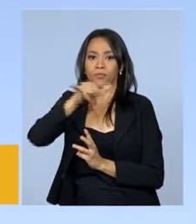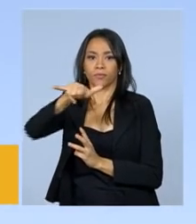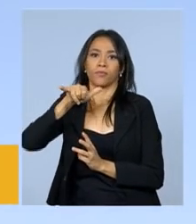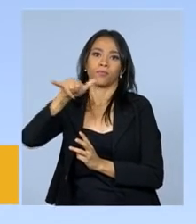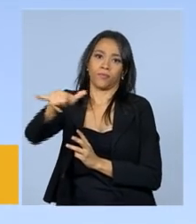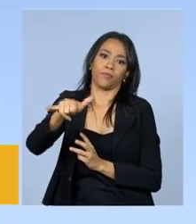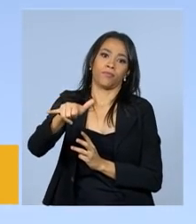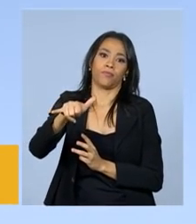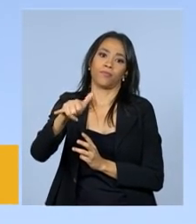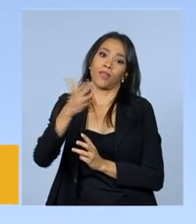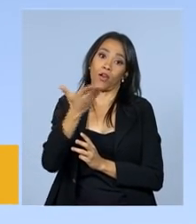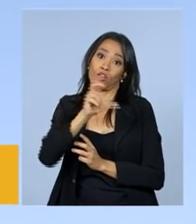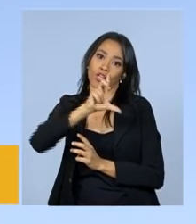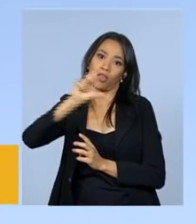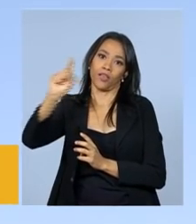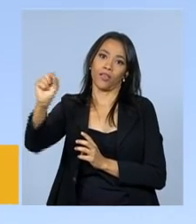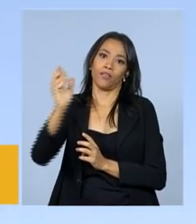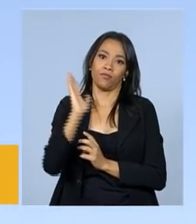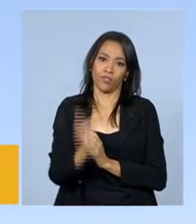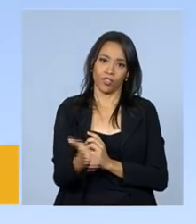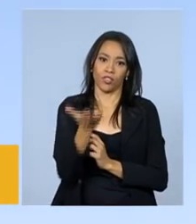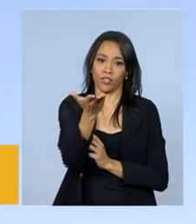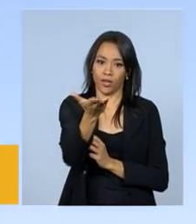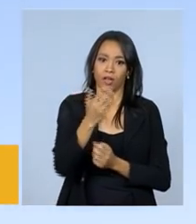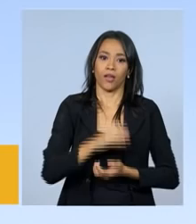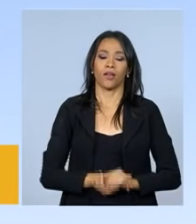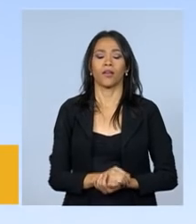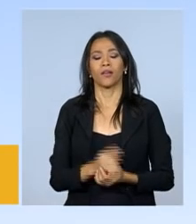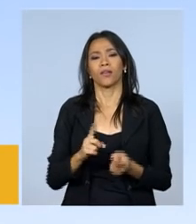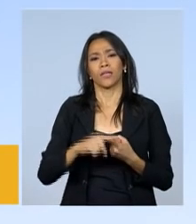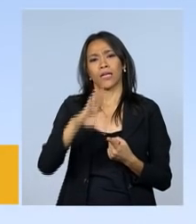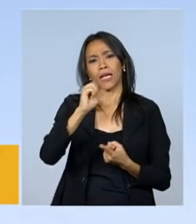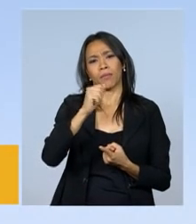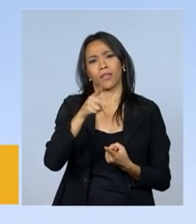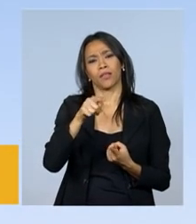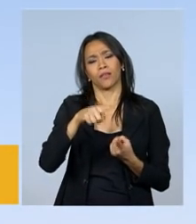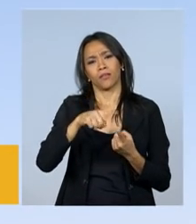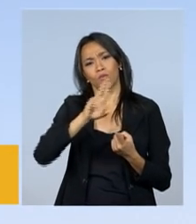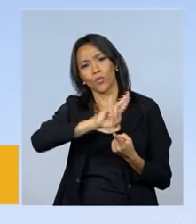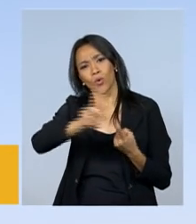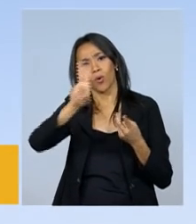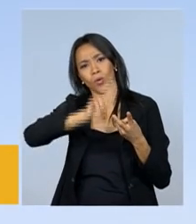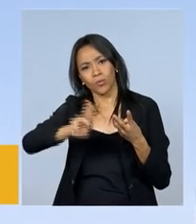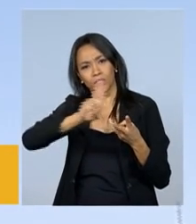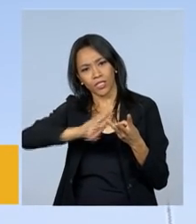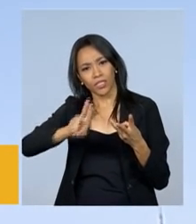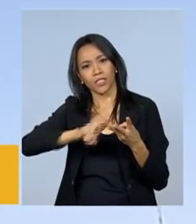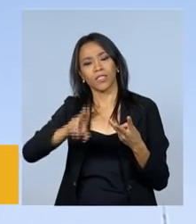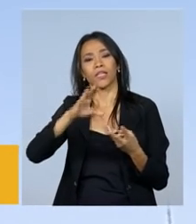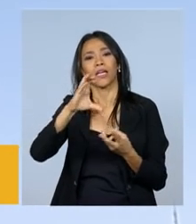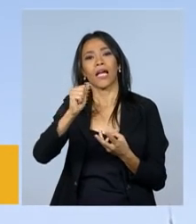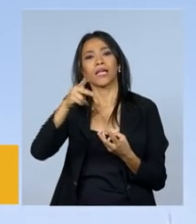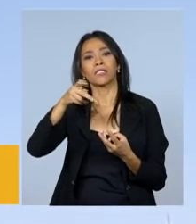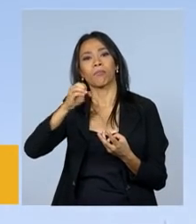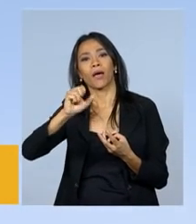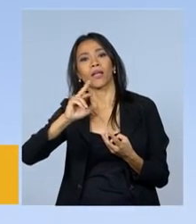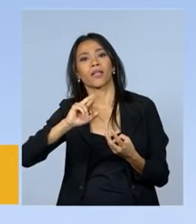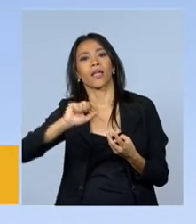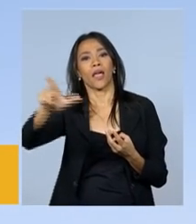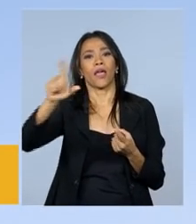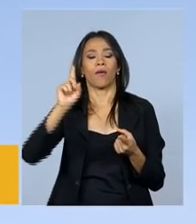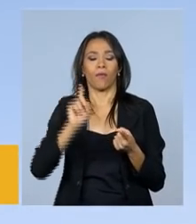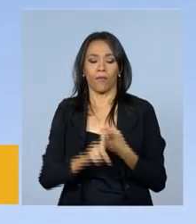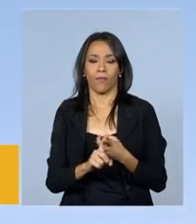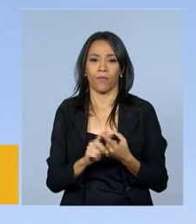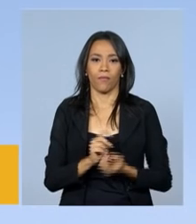Indo embora então, Coronel Caldas, Capitão Vander, Capitão Yoshida, Major Conrado, Capitão Gasparel, Tenente Coronel